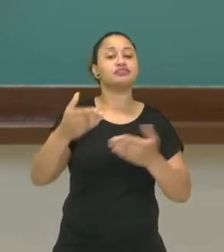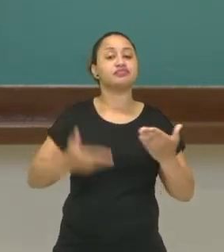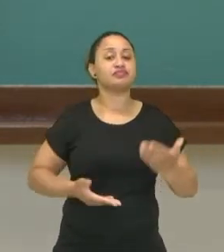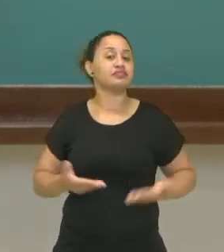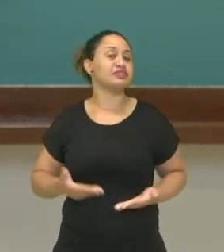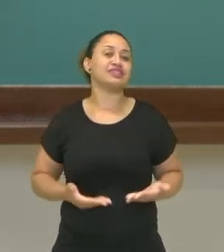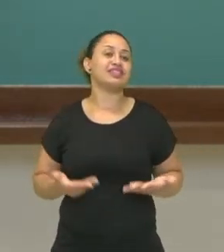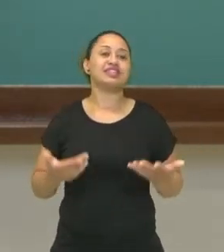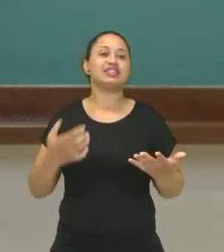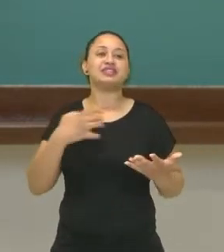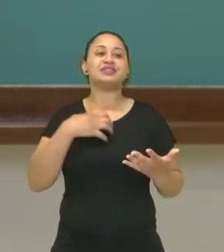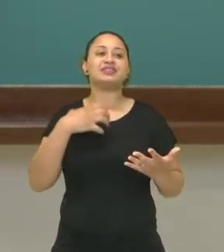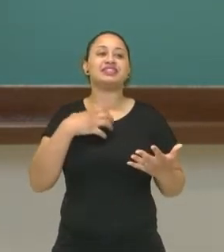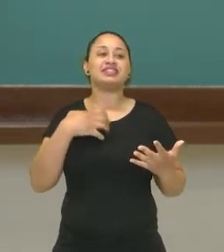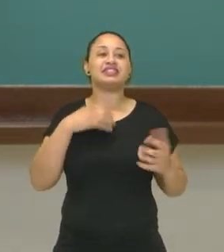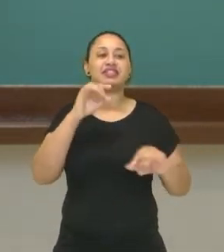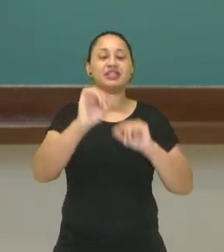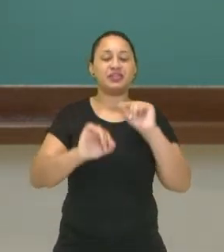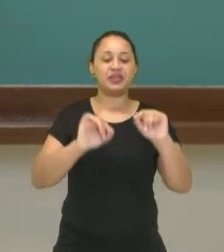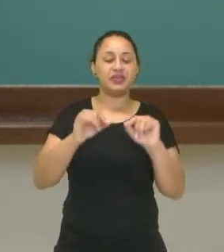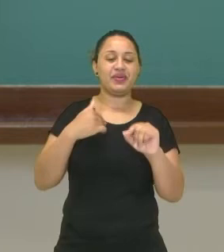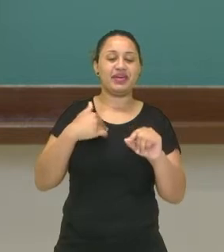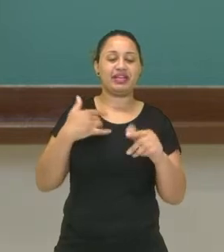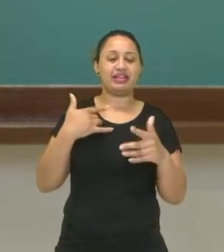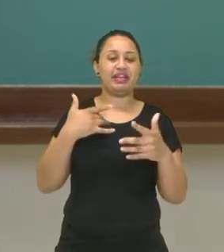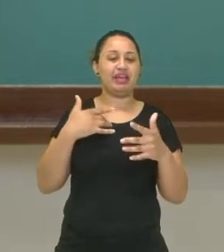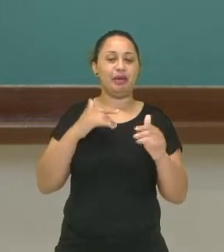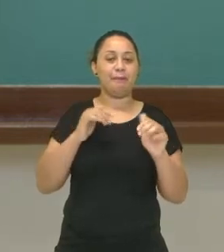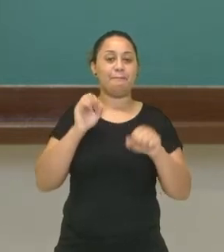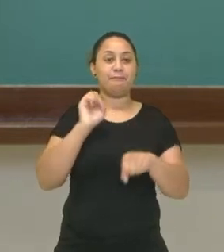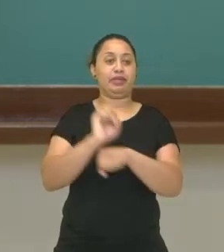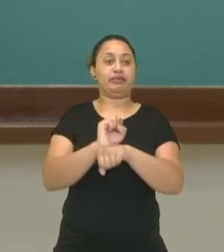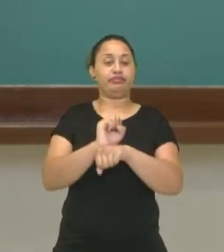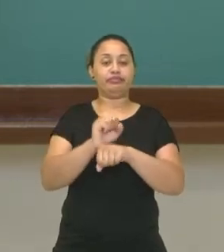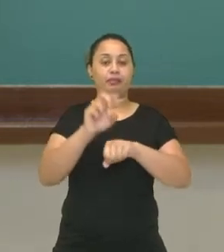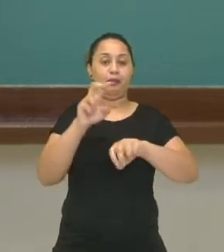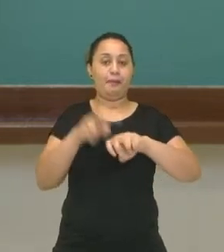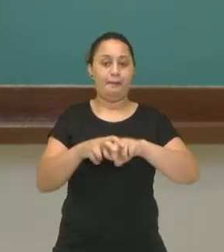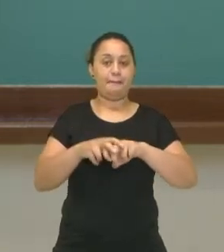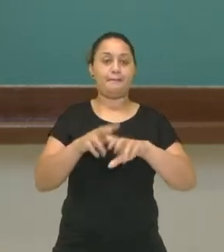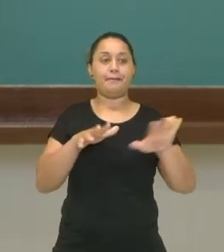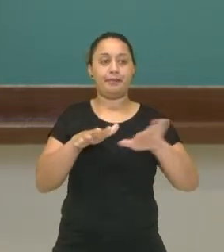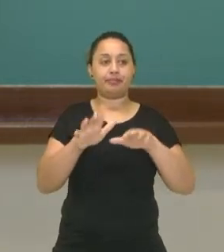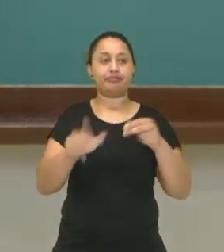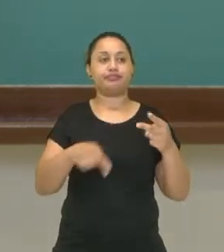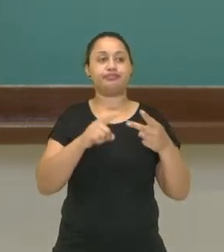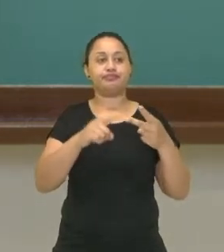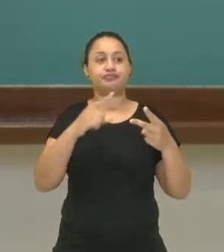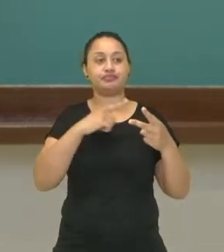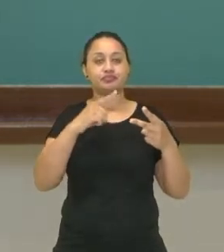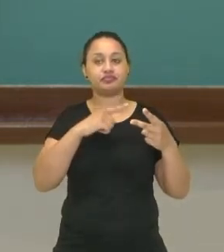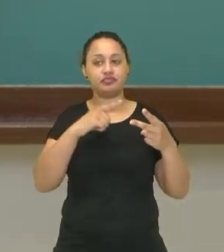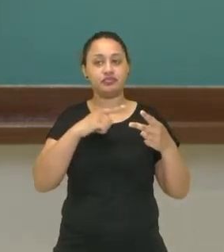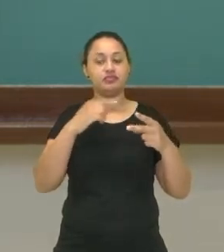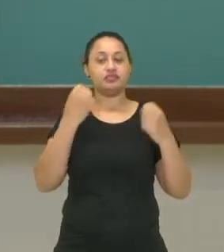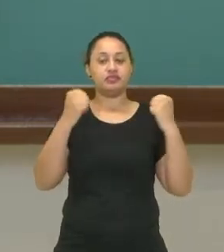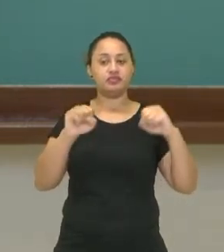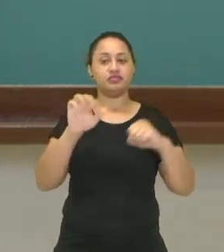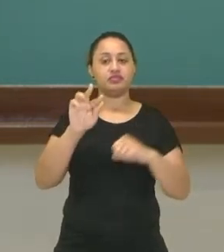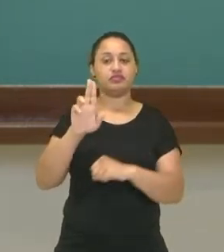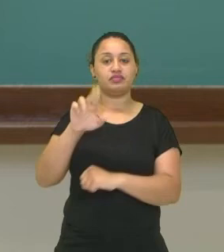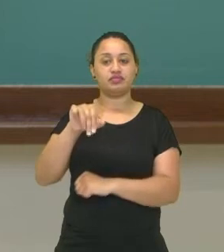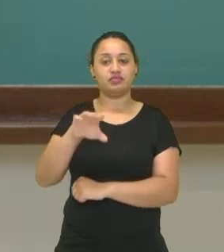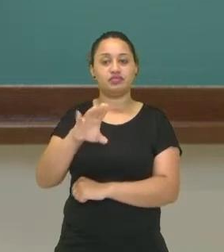não fiquem totalmente ali inativos. Nós temos a ginástica